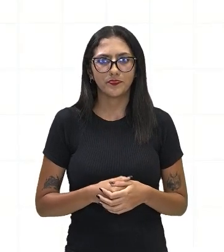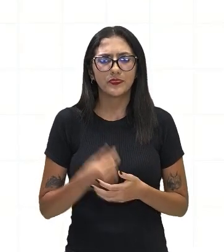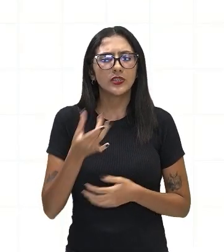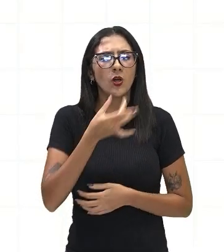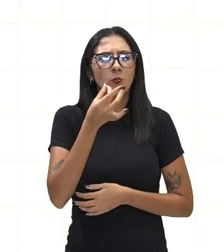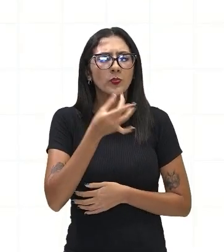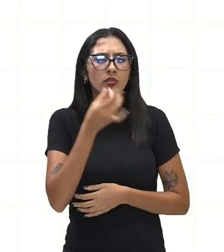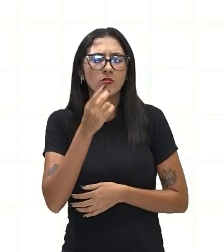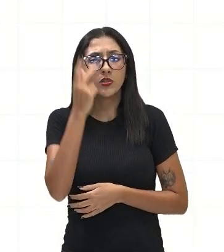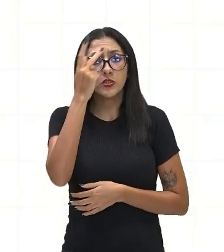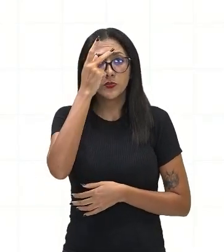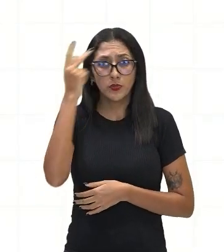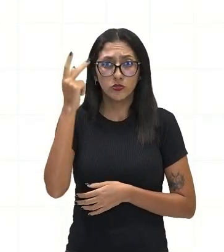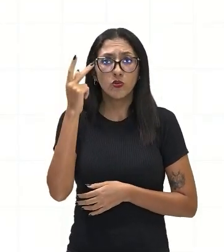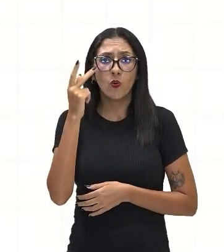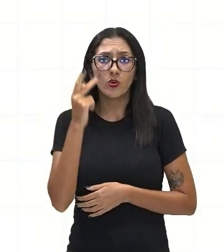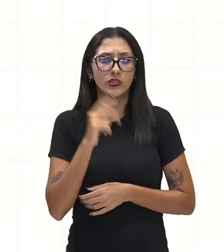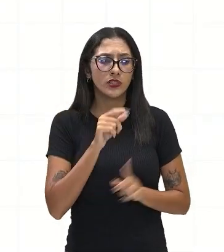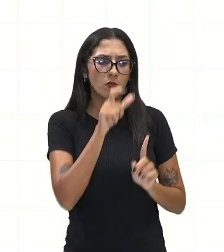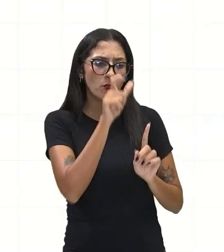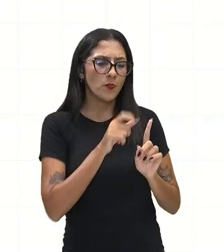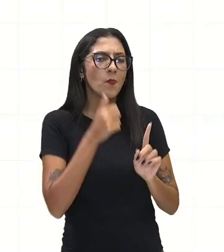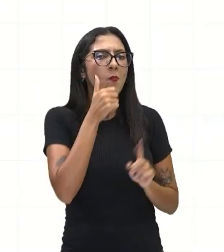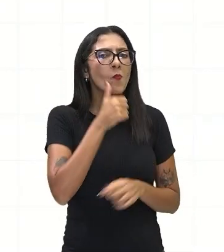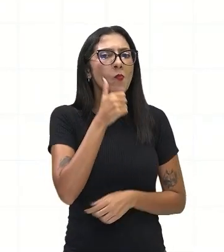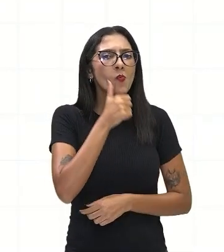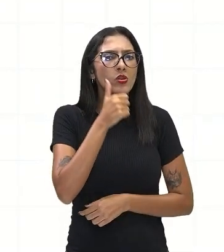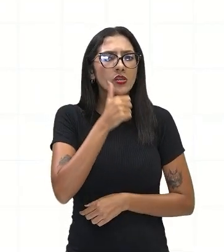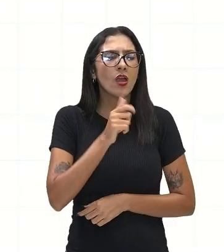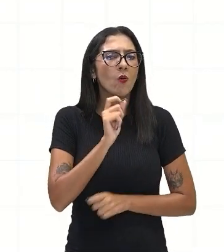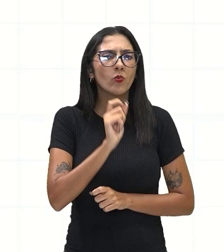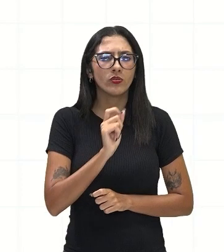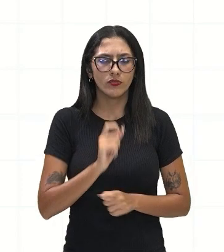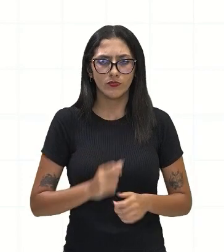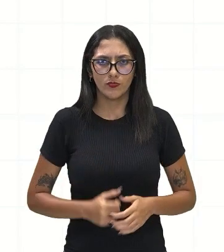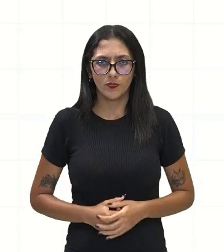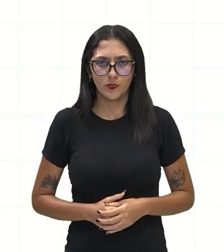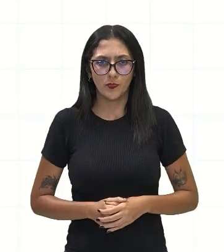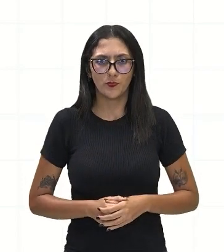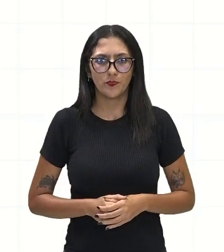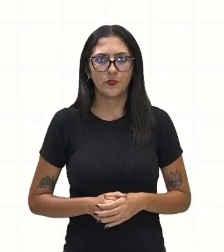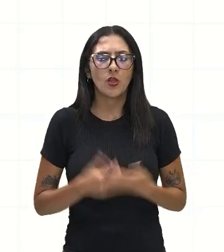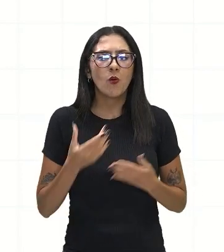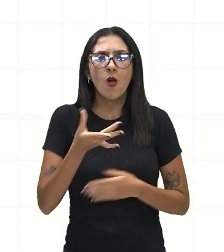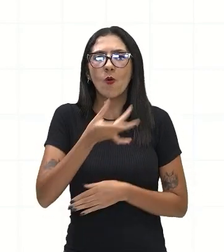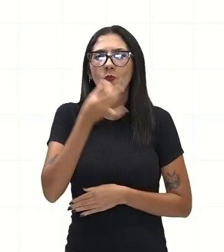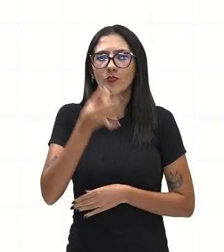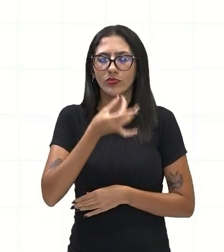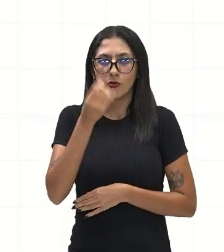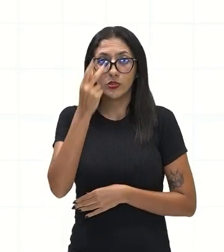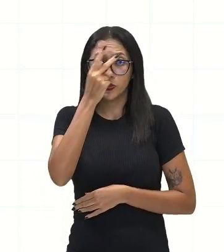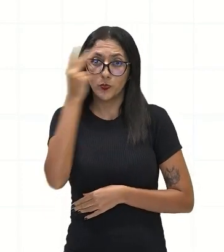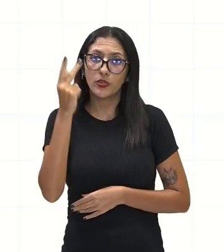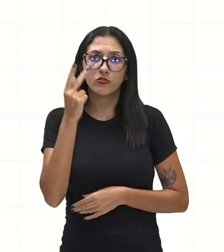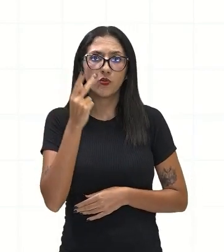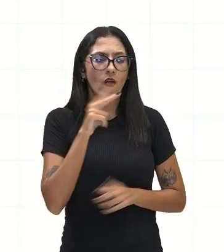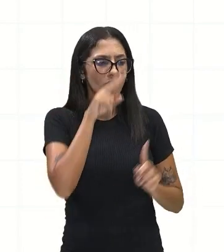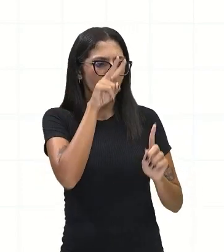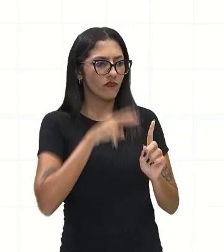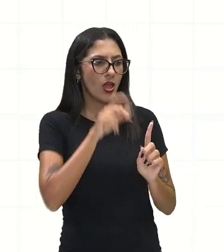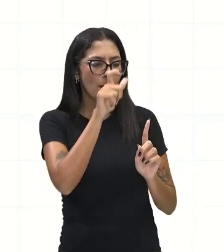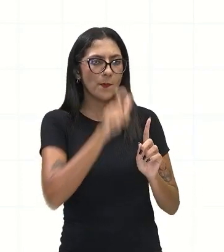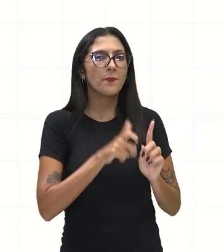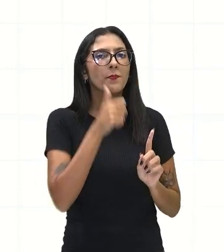sobre a princesa é de que aqui estão as alternativas. Qual é a opinião das pessoas sobre a